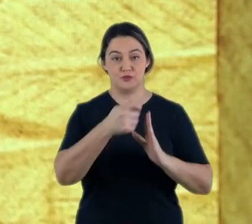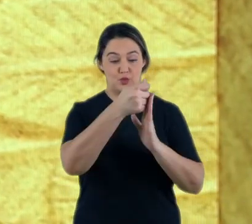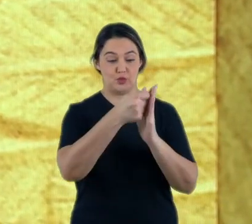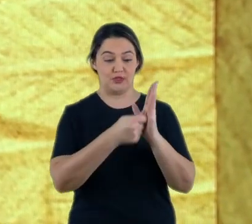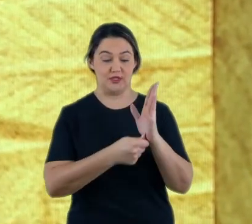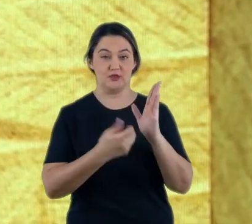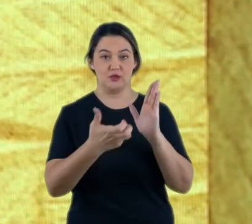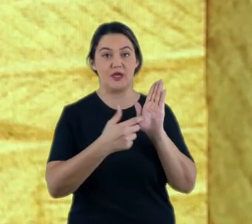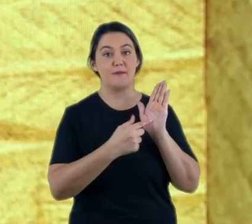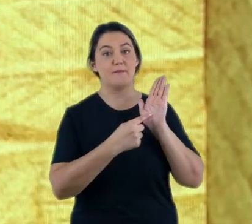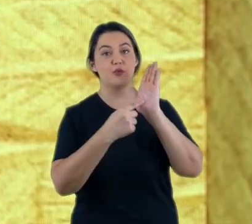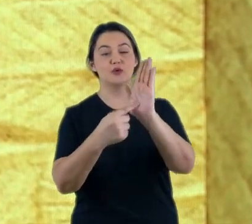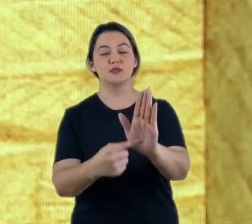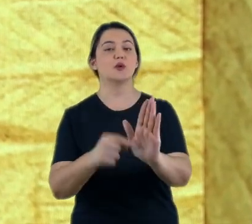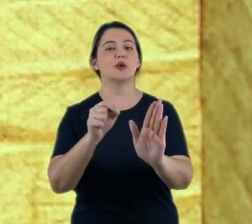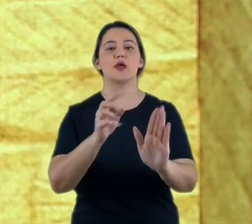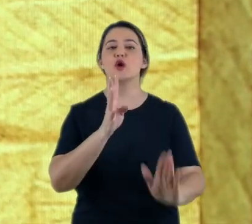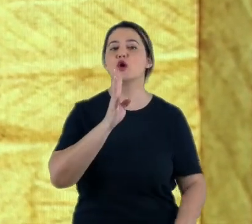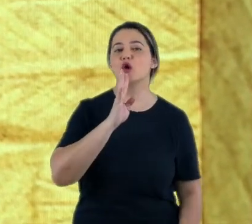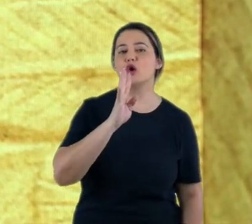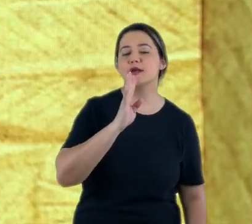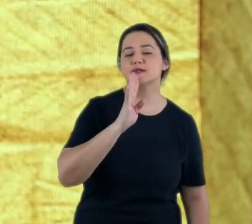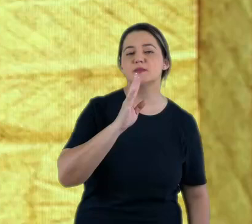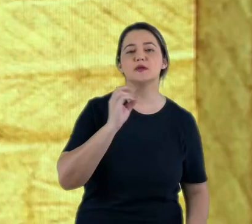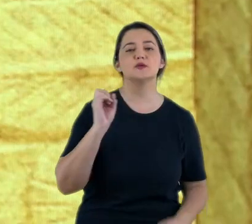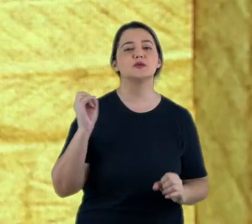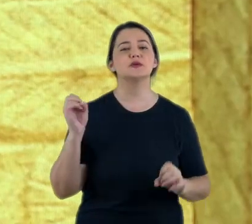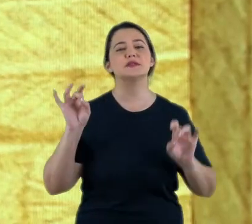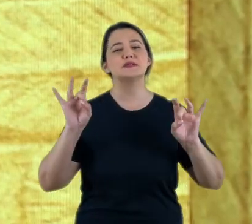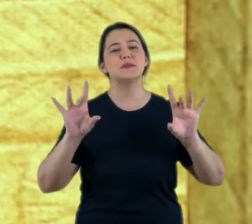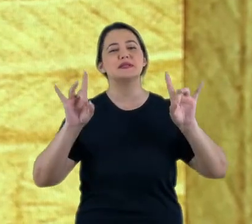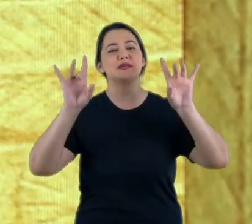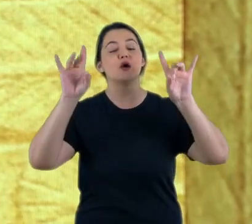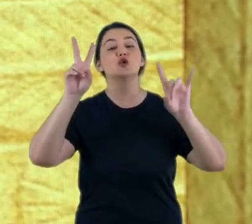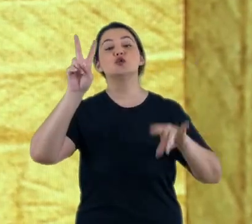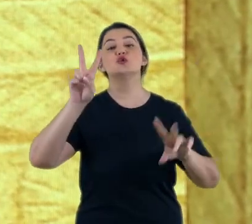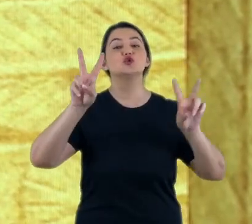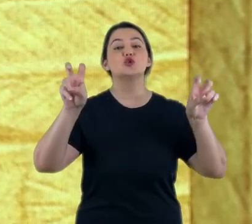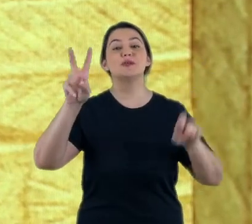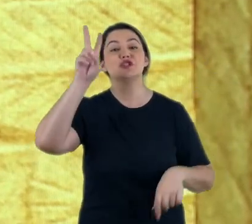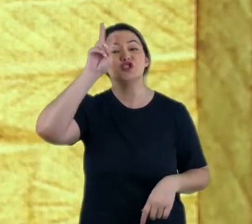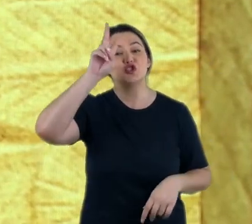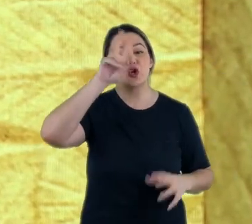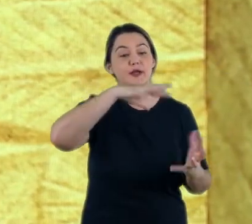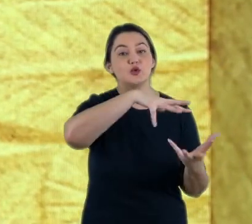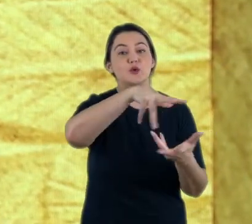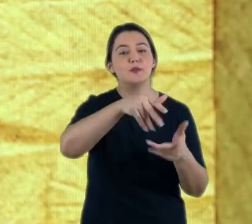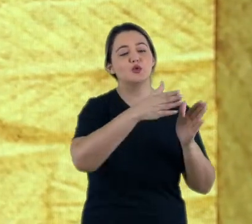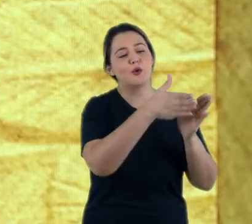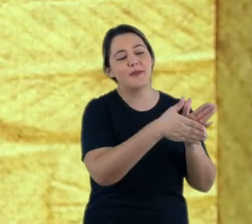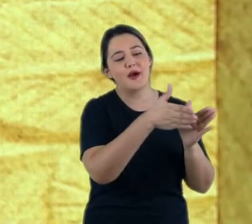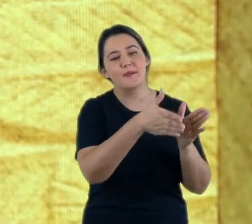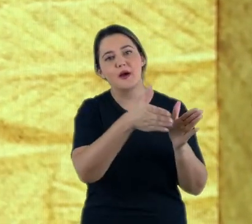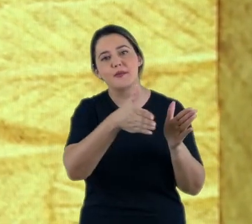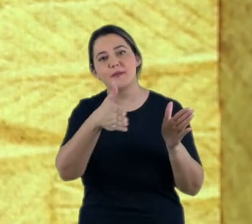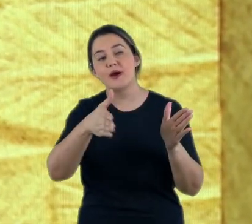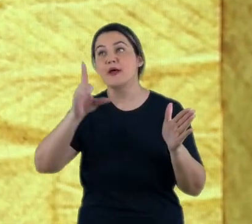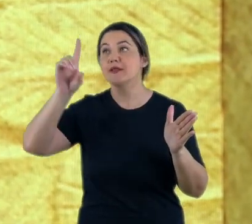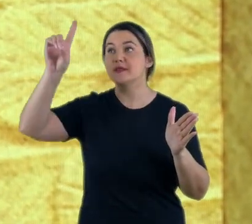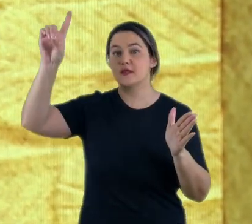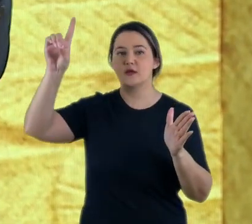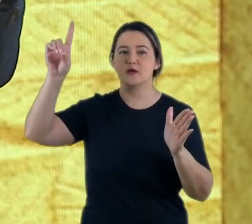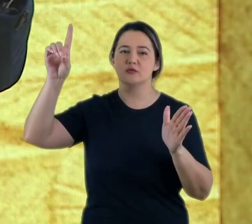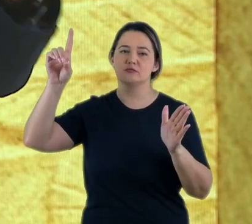os judeus conhecimentos especiais sobre o curso da história por meio de um relato revelador de